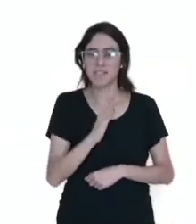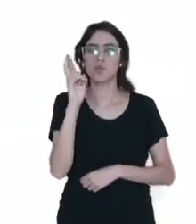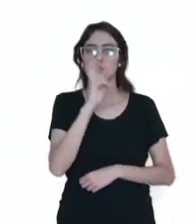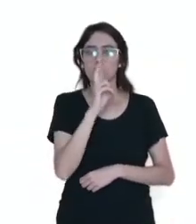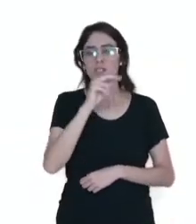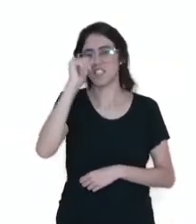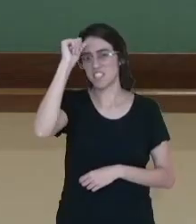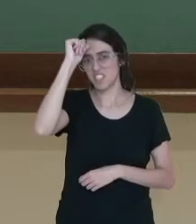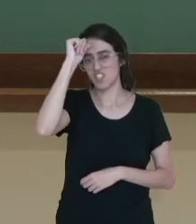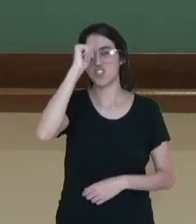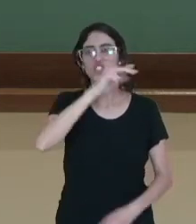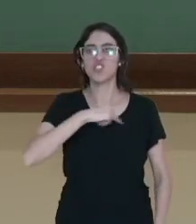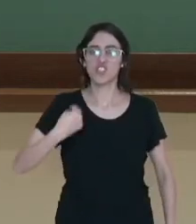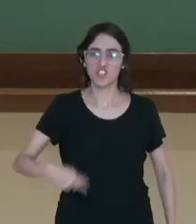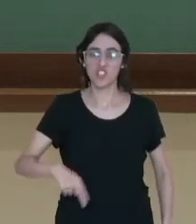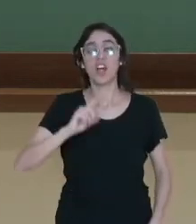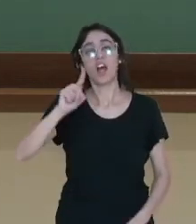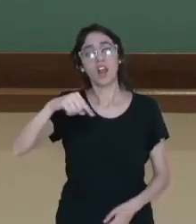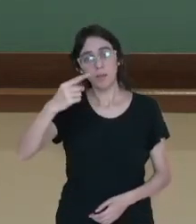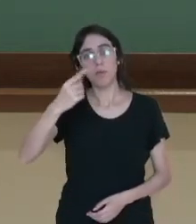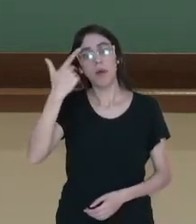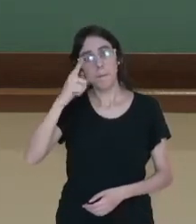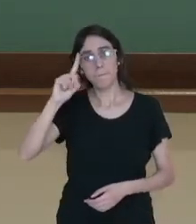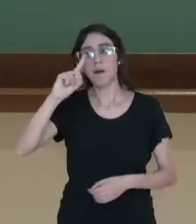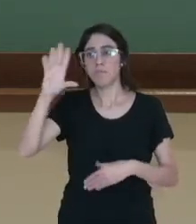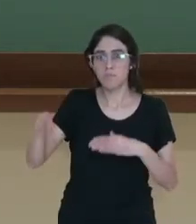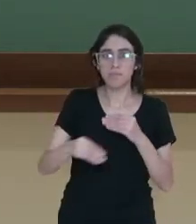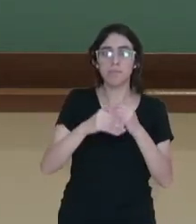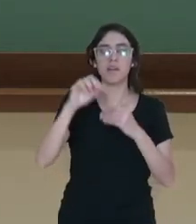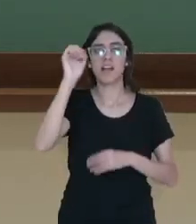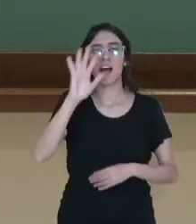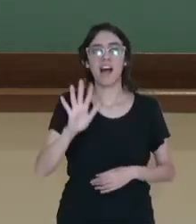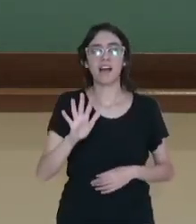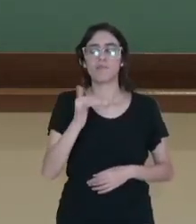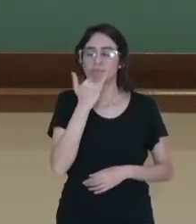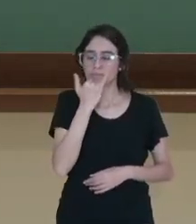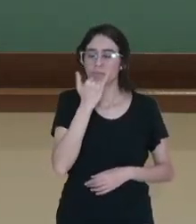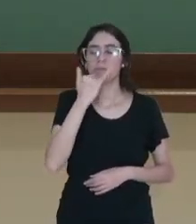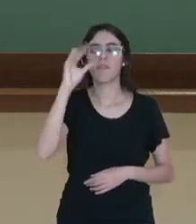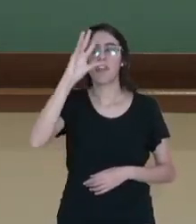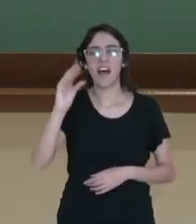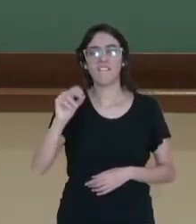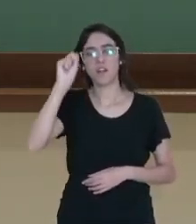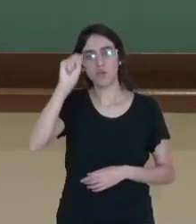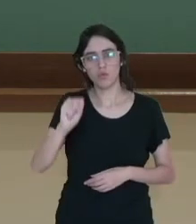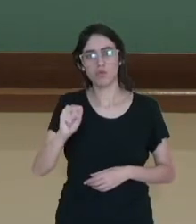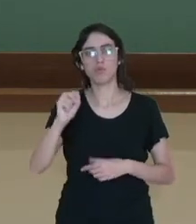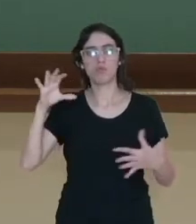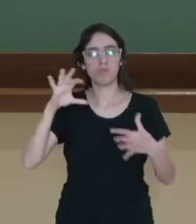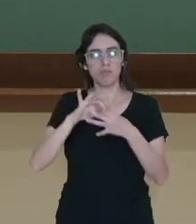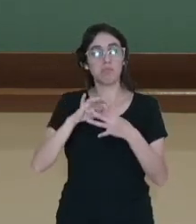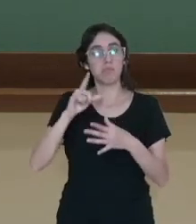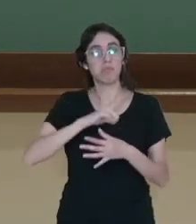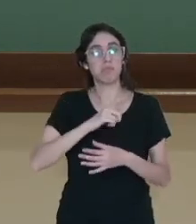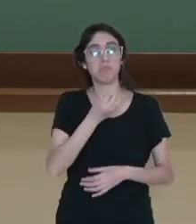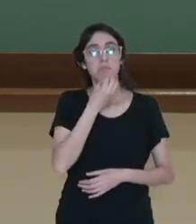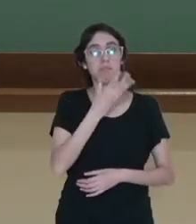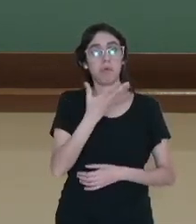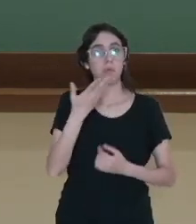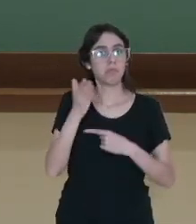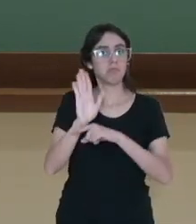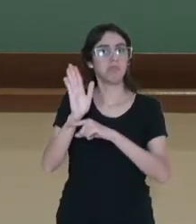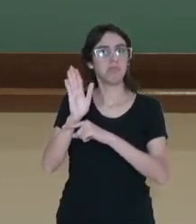China, e que depois teve aí junto a inserção da África do Sul, e que formou um importante bloco comercial no mundo de